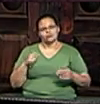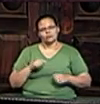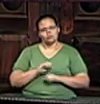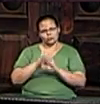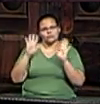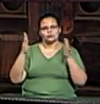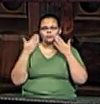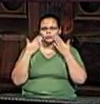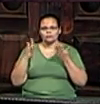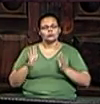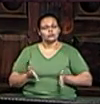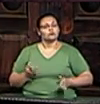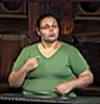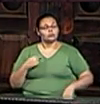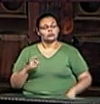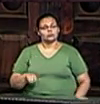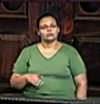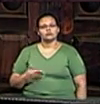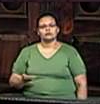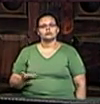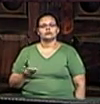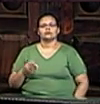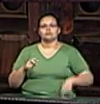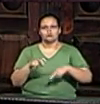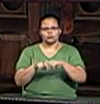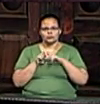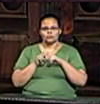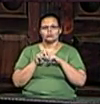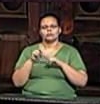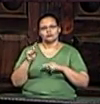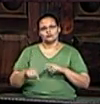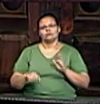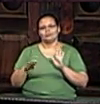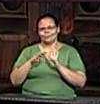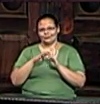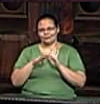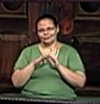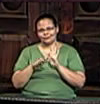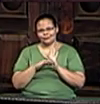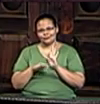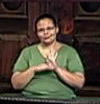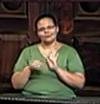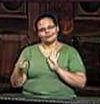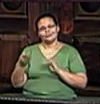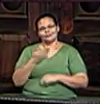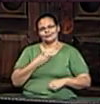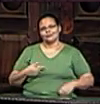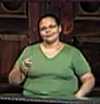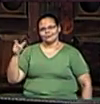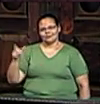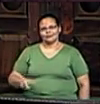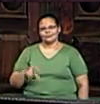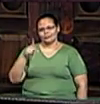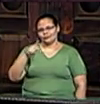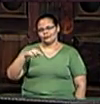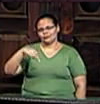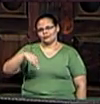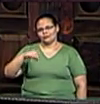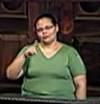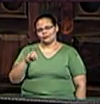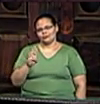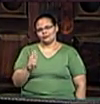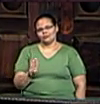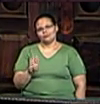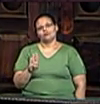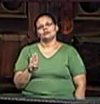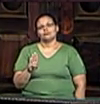bem claro por conta dessas medidas que esse governo do PMDB,